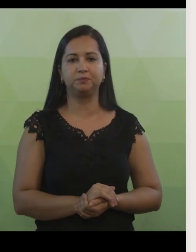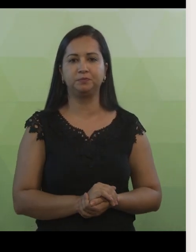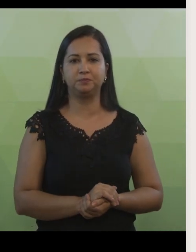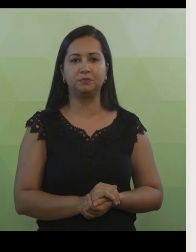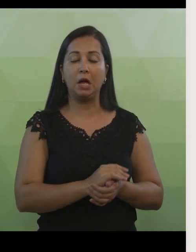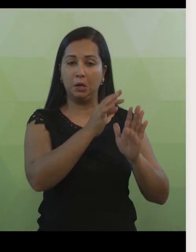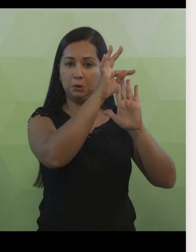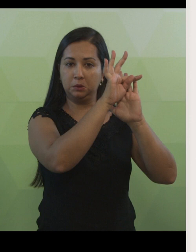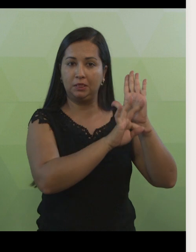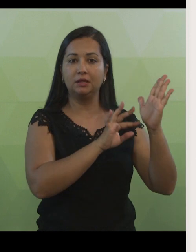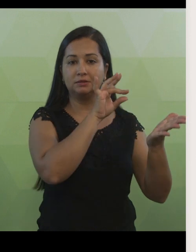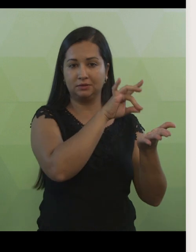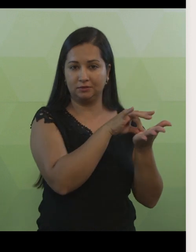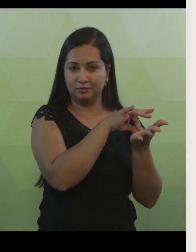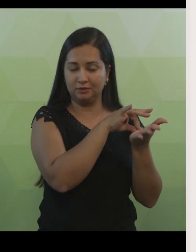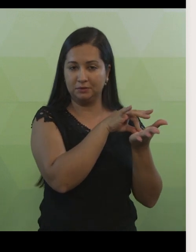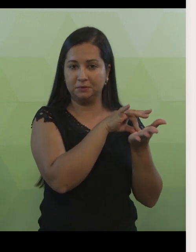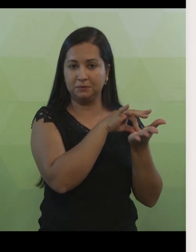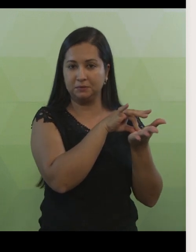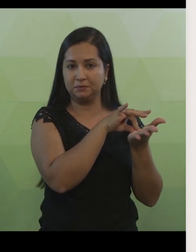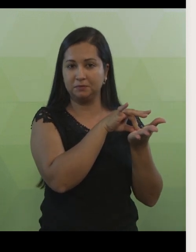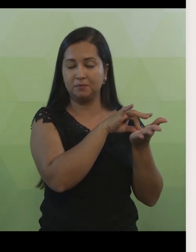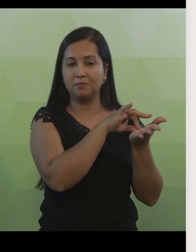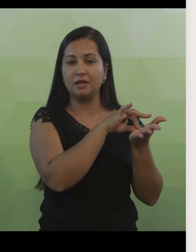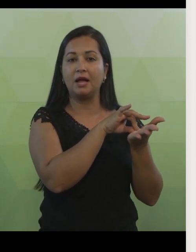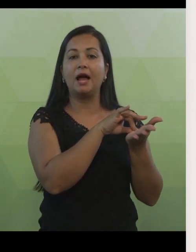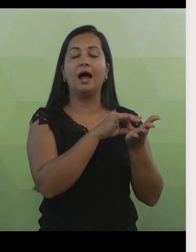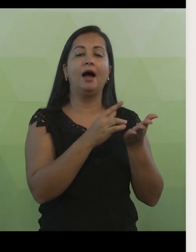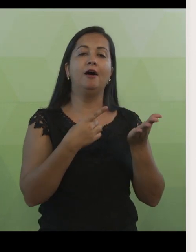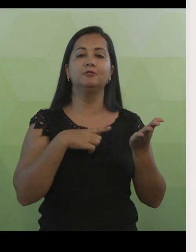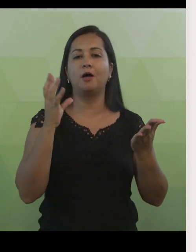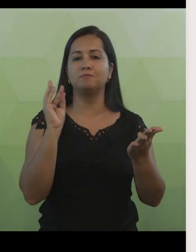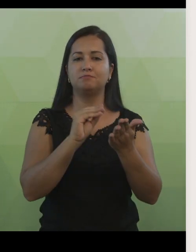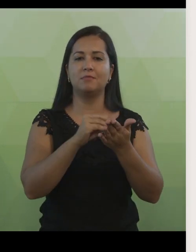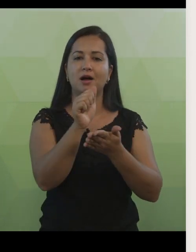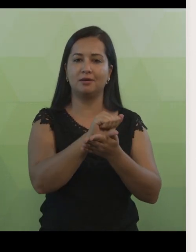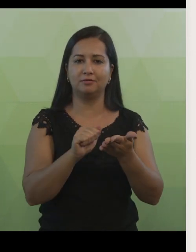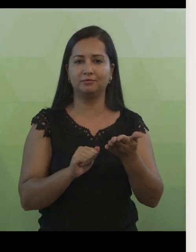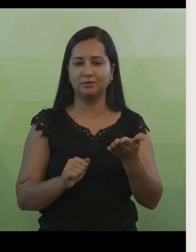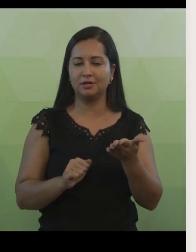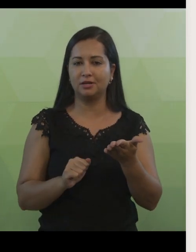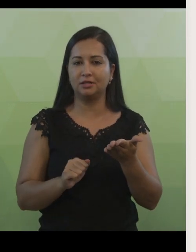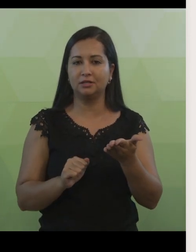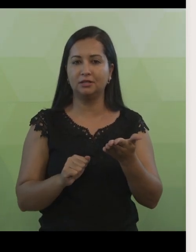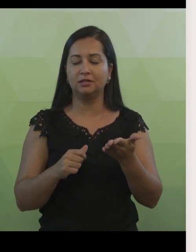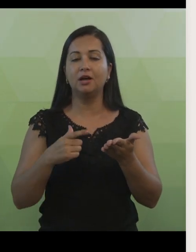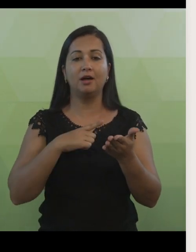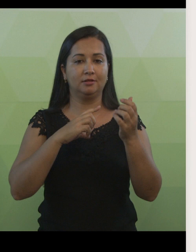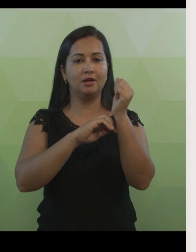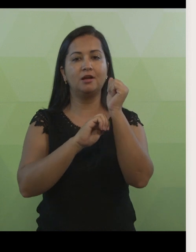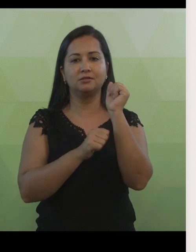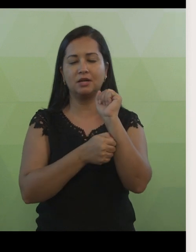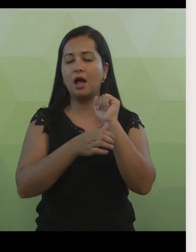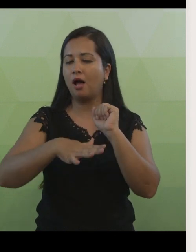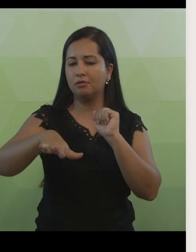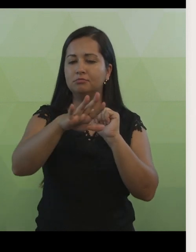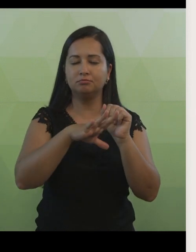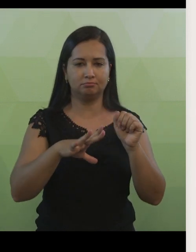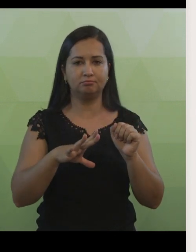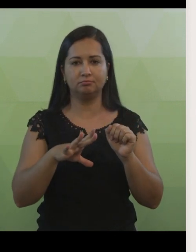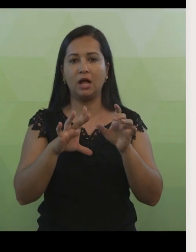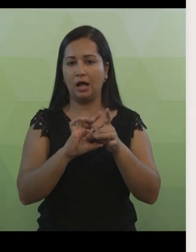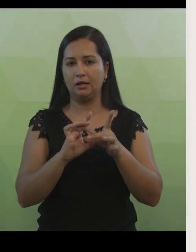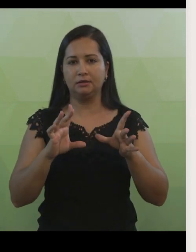o texto original aplicado ao algoritmo criptografado utilizando a chave pública. Demos origem a um texto